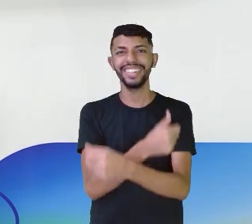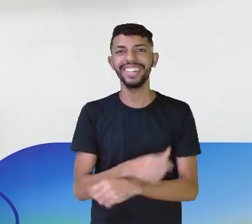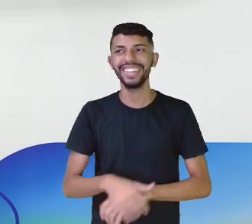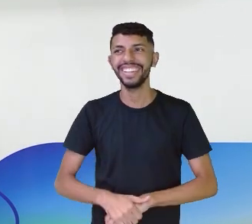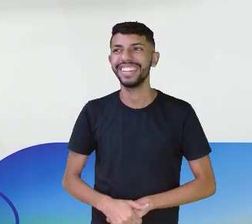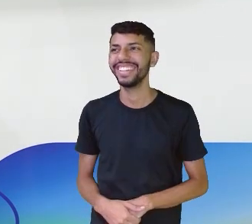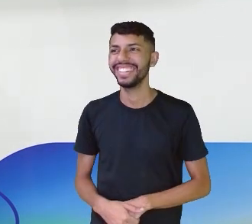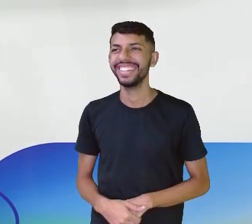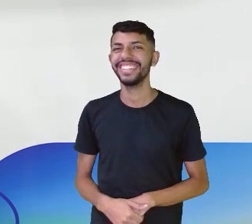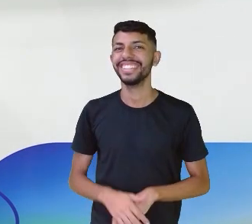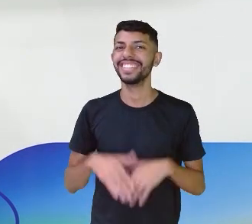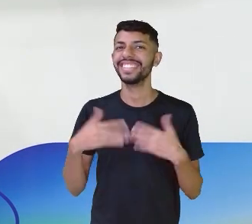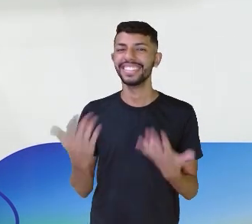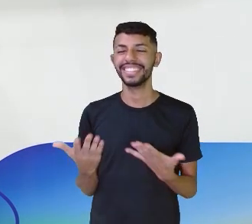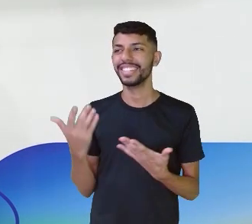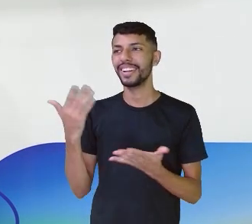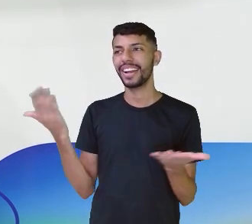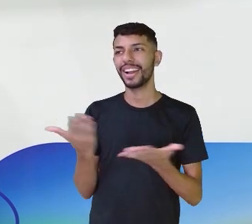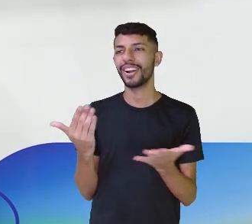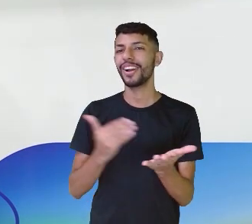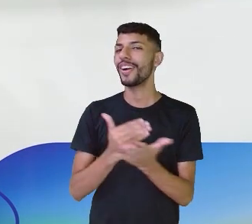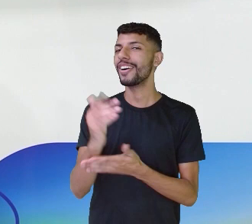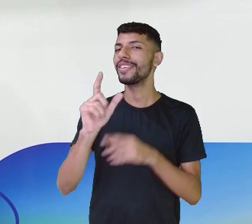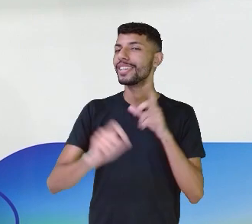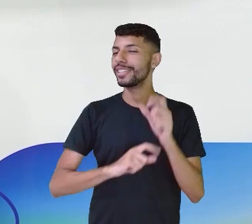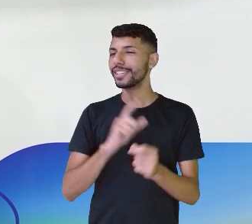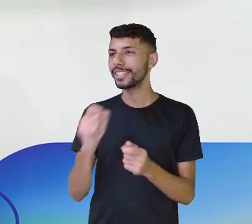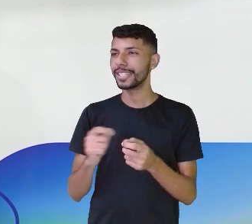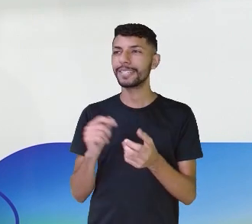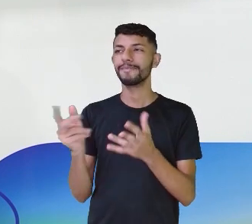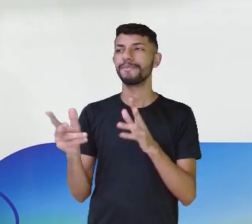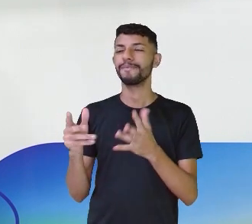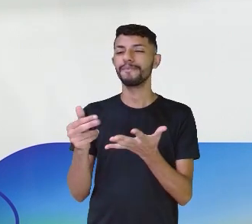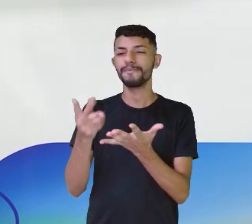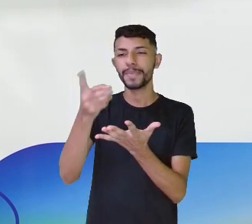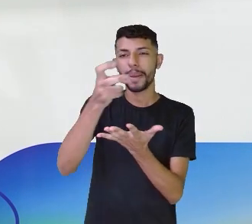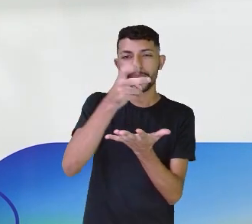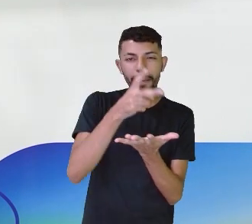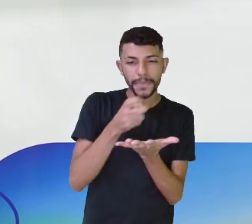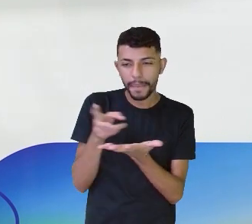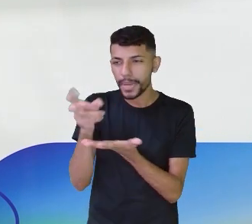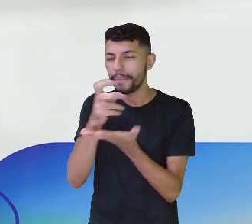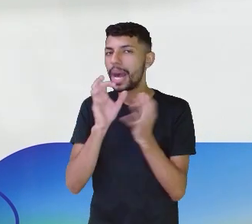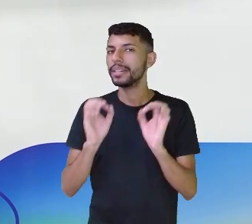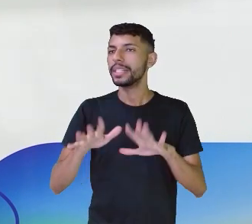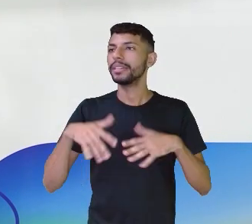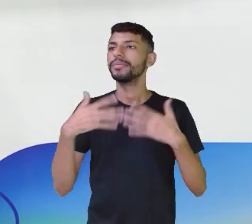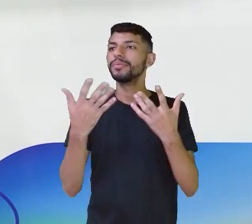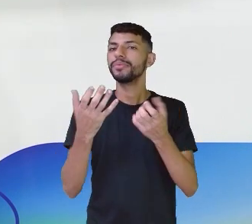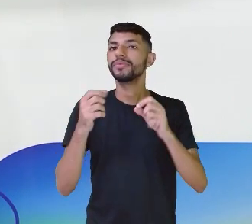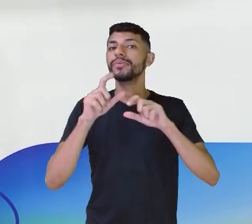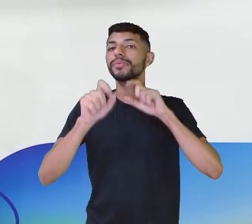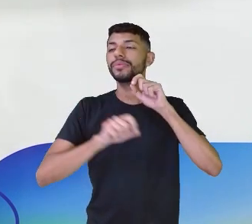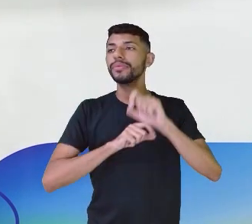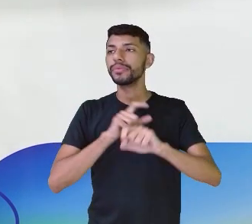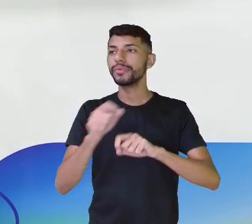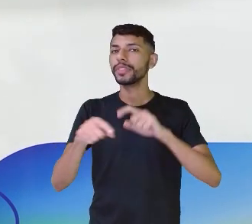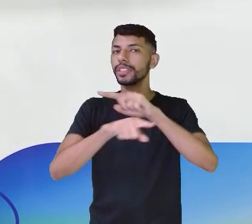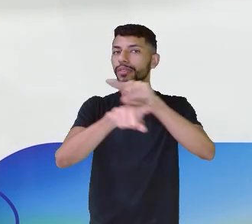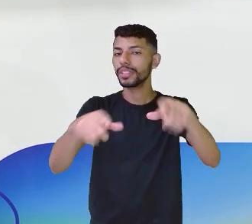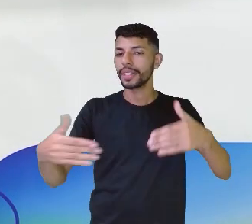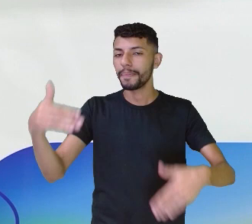partir de agora, a gente vai começar com as nossas interpretações. Eu quero a tua participação, como eu tinha falado para vocês.